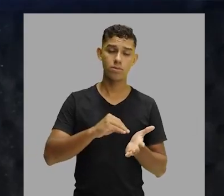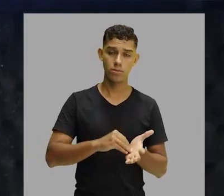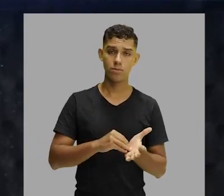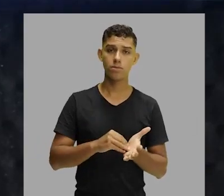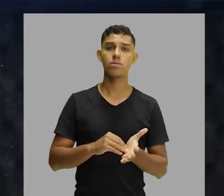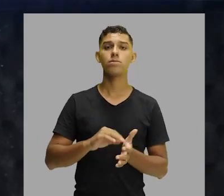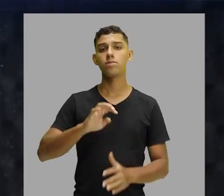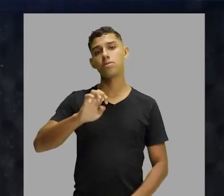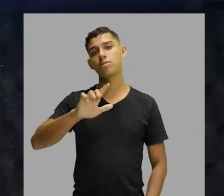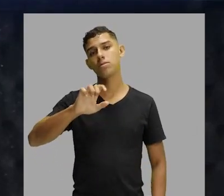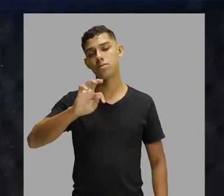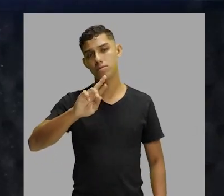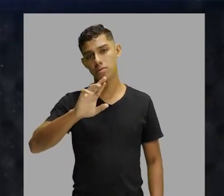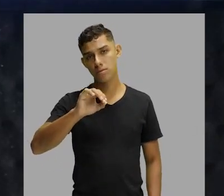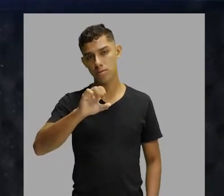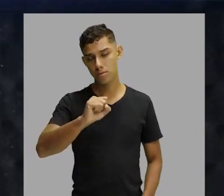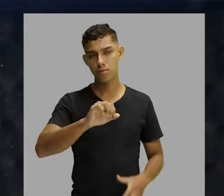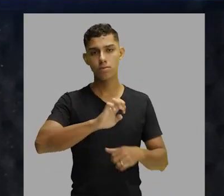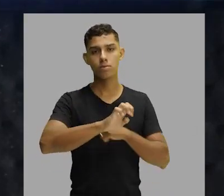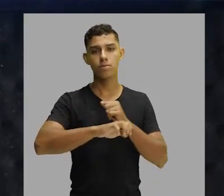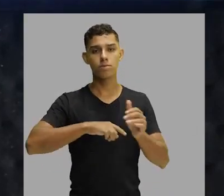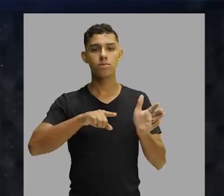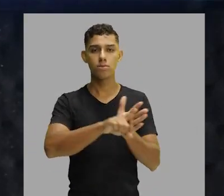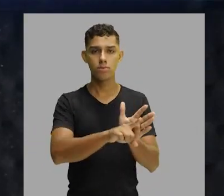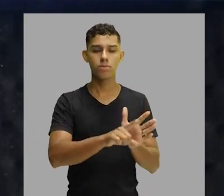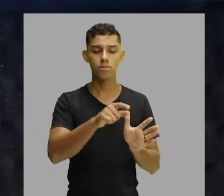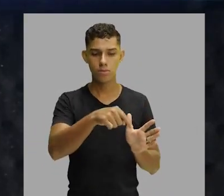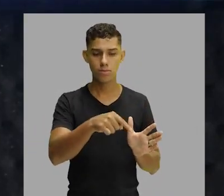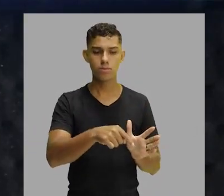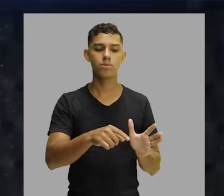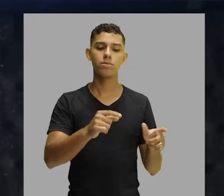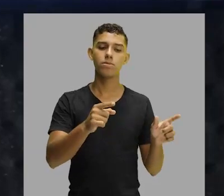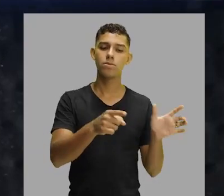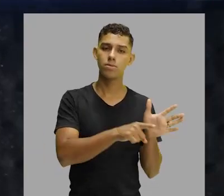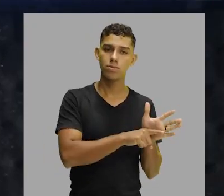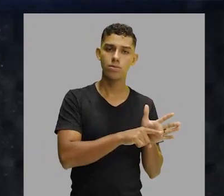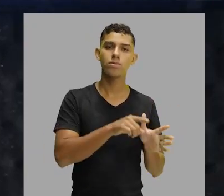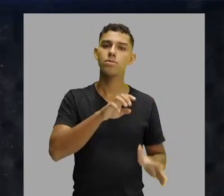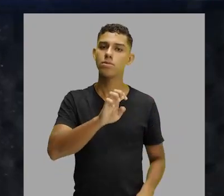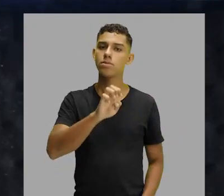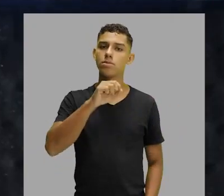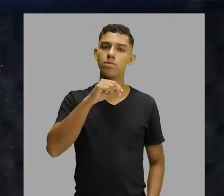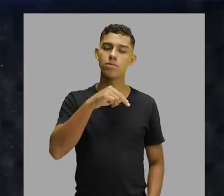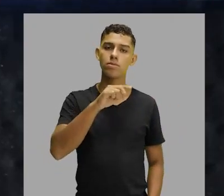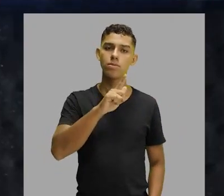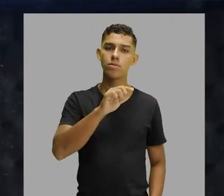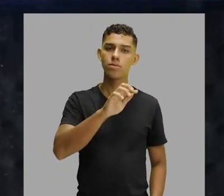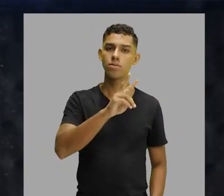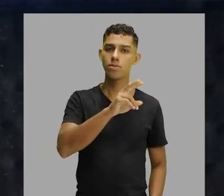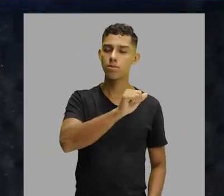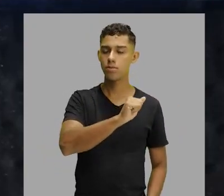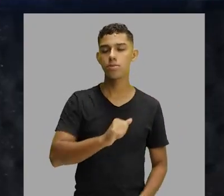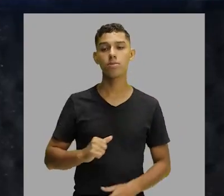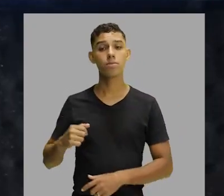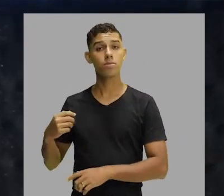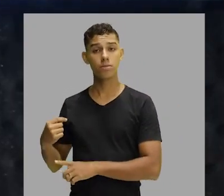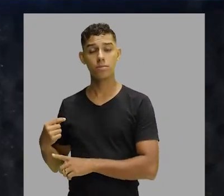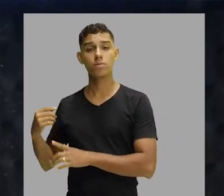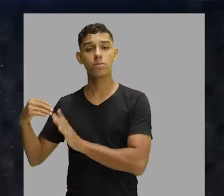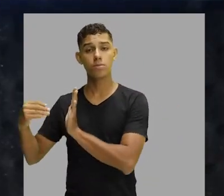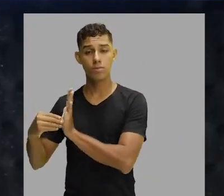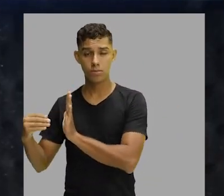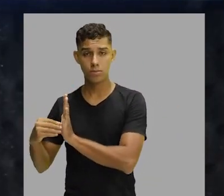elétrons, o corpo ele é negativo. Se falta elétrons, o corpo ele é positivo,